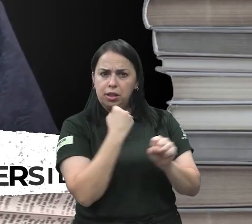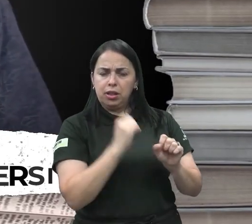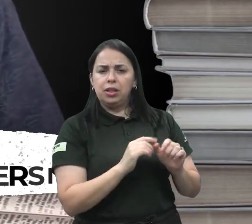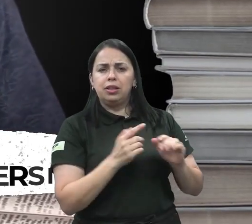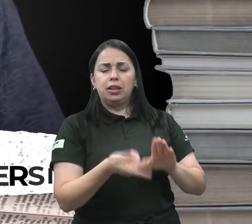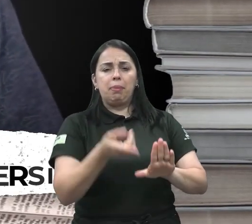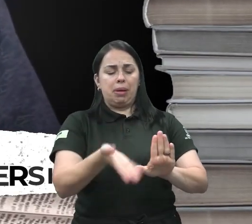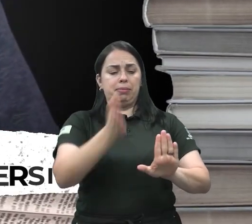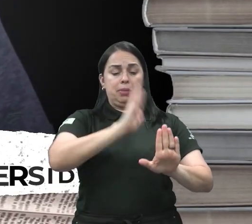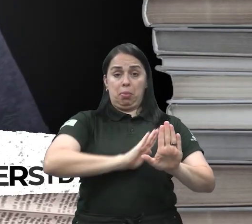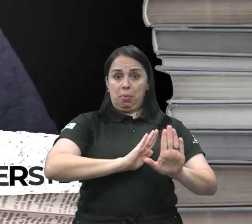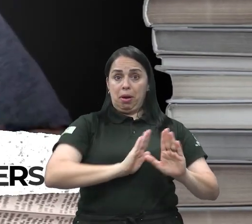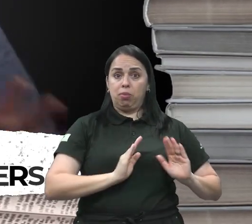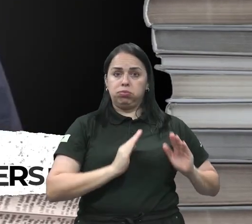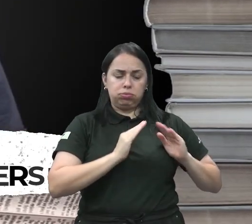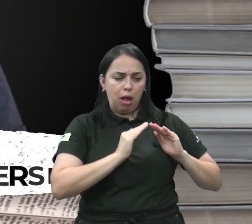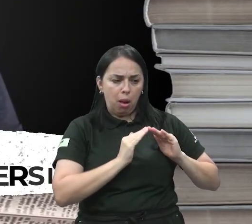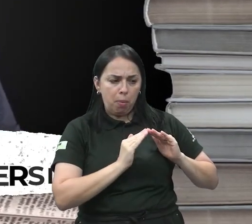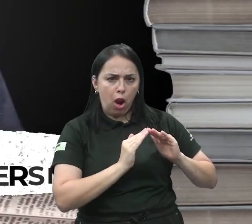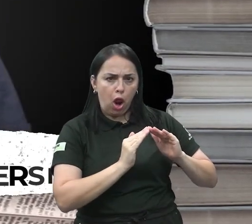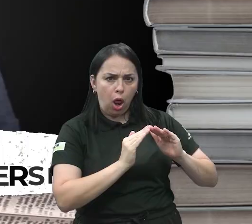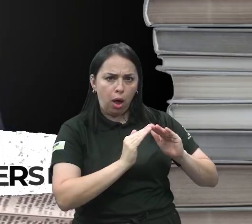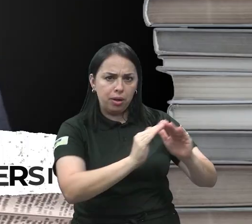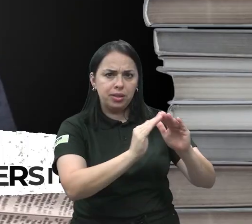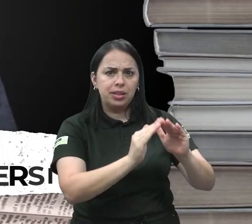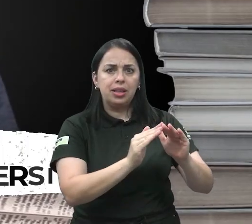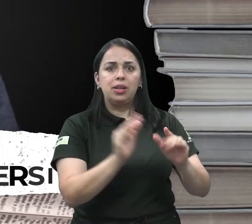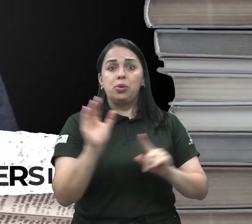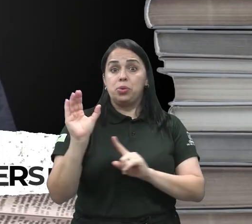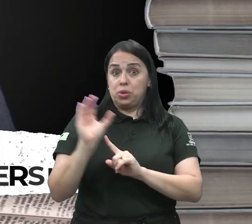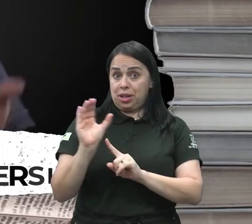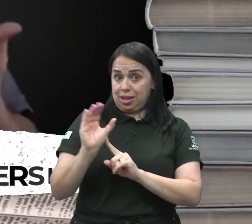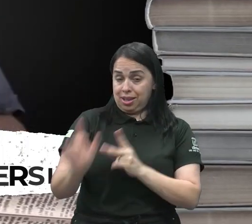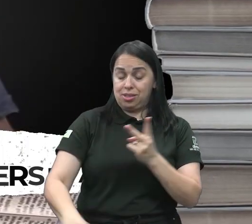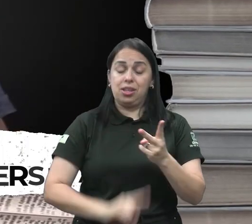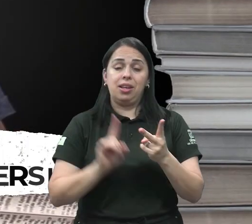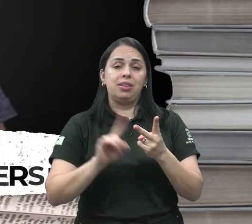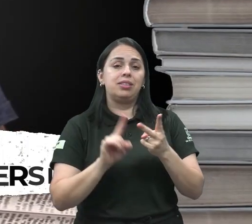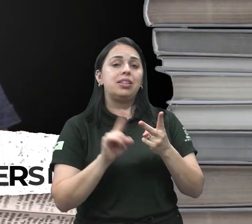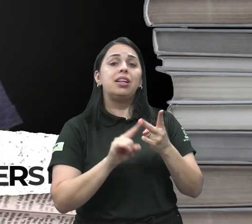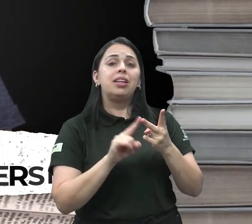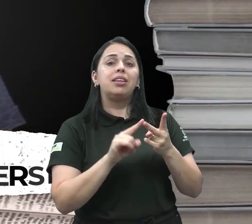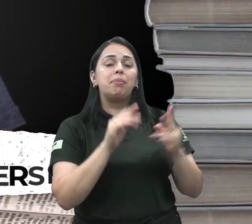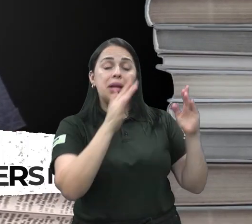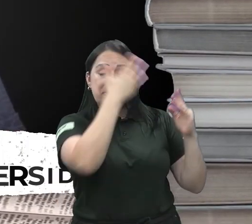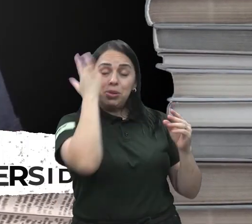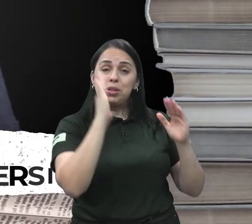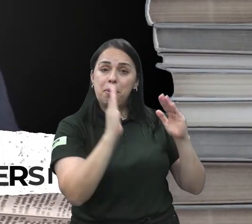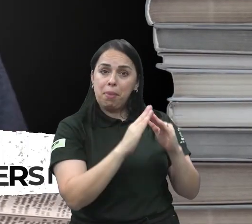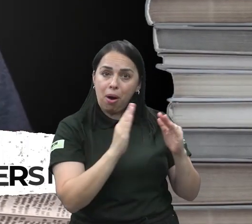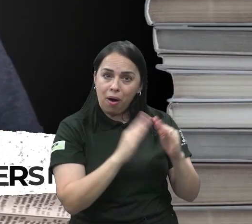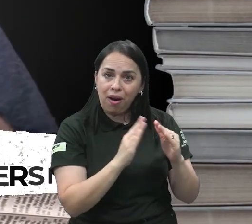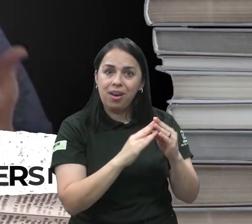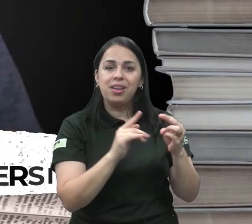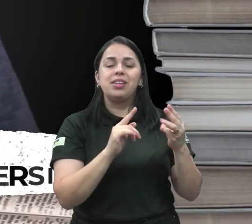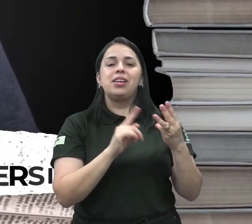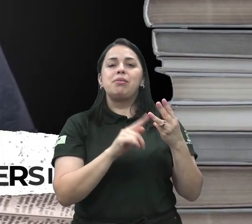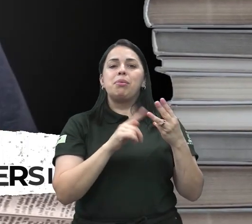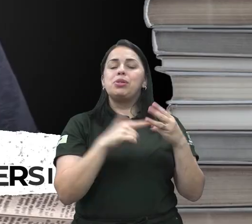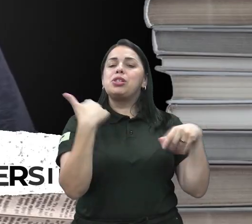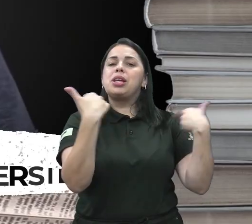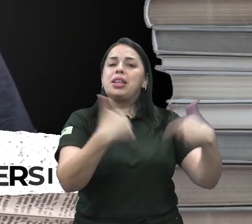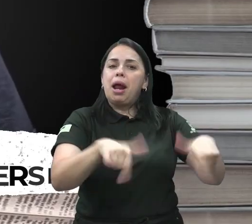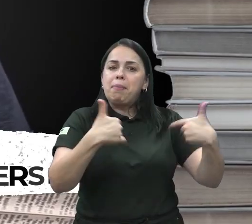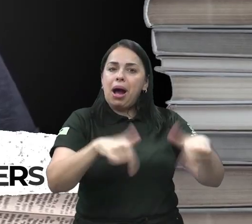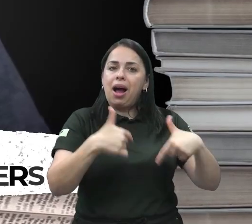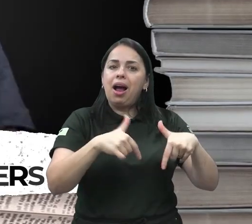que ficava nos fundos do terreno. E ali ele explorava tanto os clientes da venda, quanto os moradores do cortiço, quanto os operários